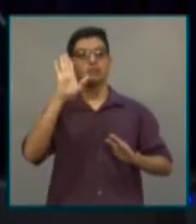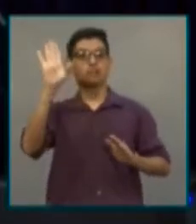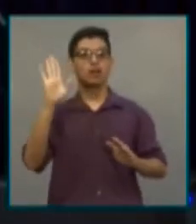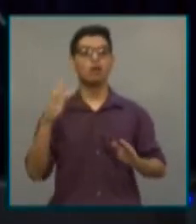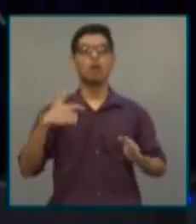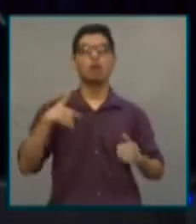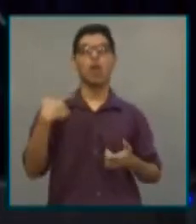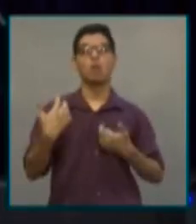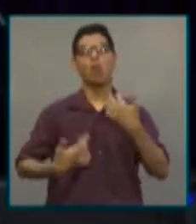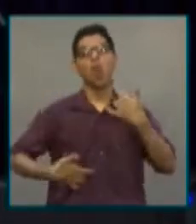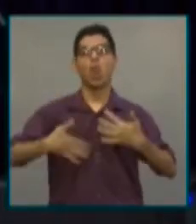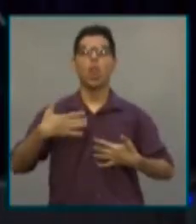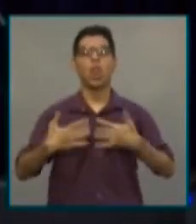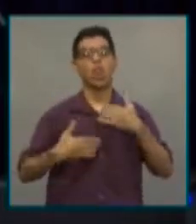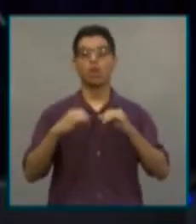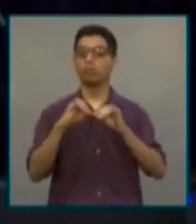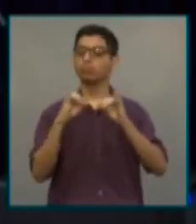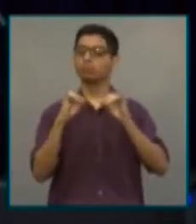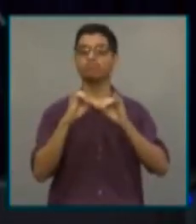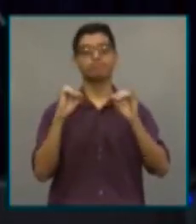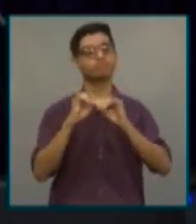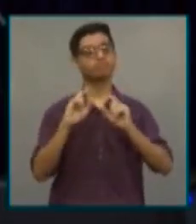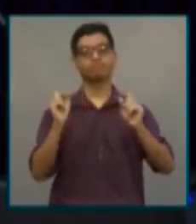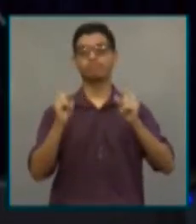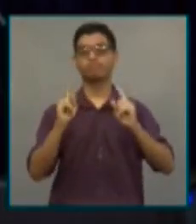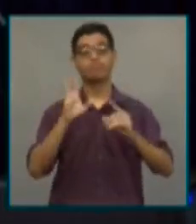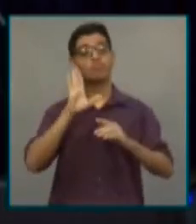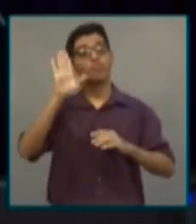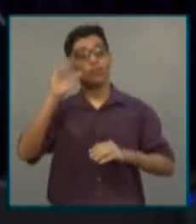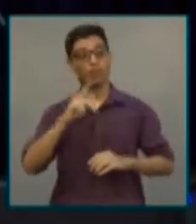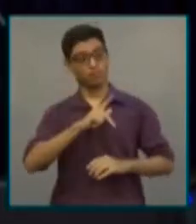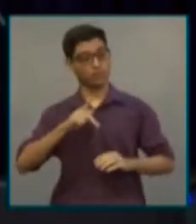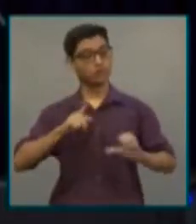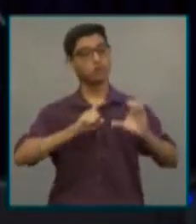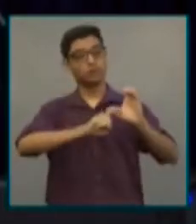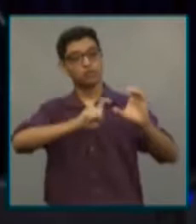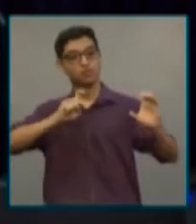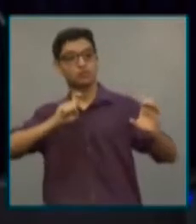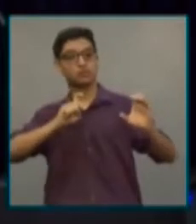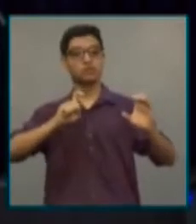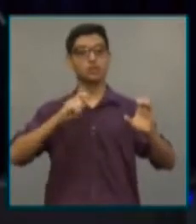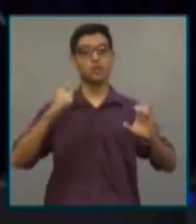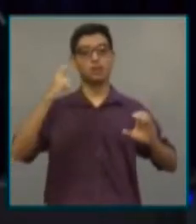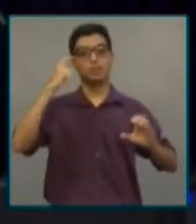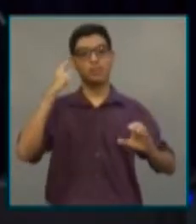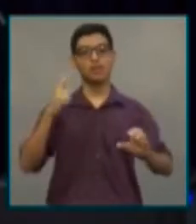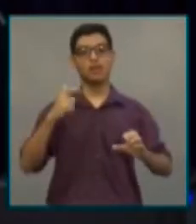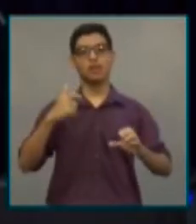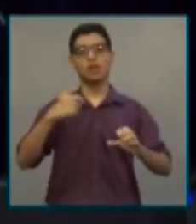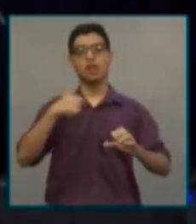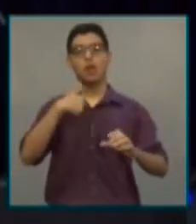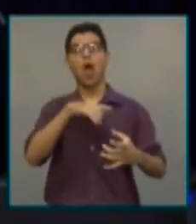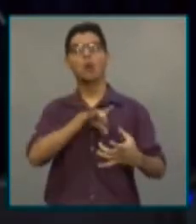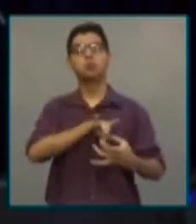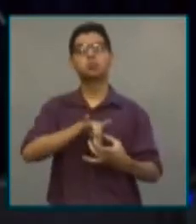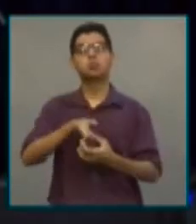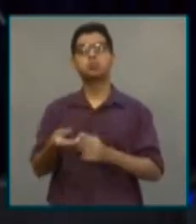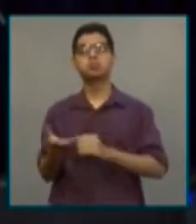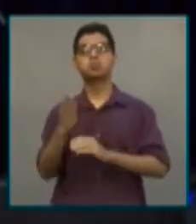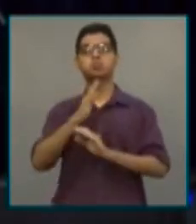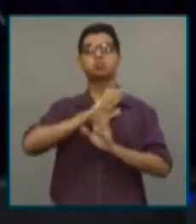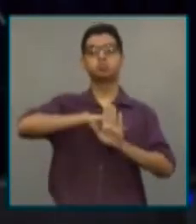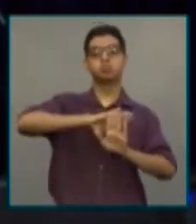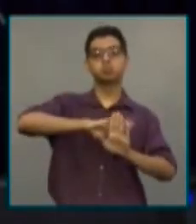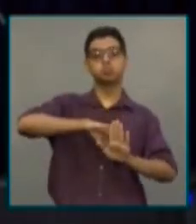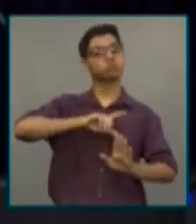fazer isso, é preciso ter uma presidência independente, livre de conchavos políticos ou acordo extra classe.